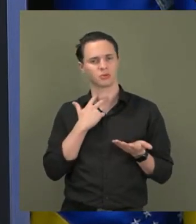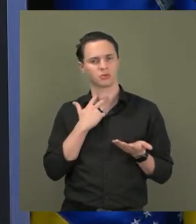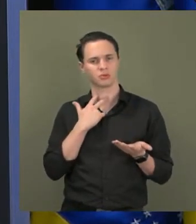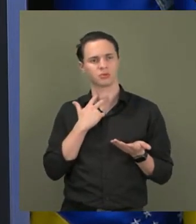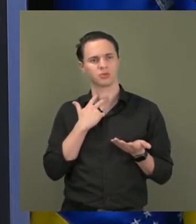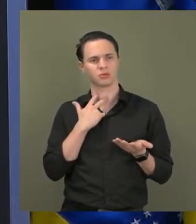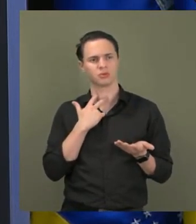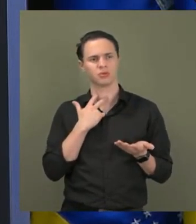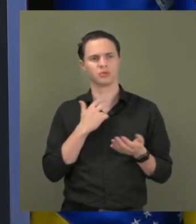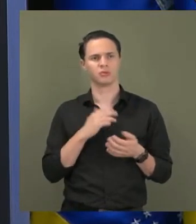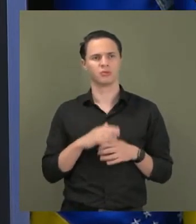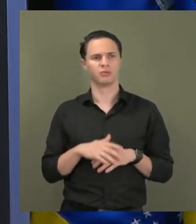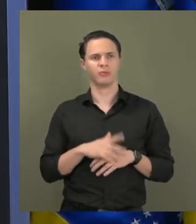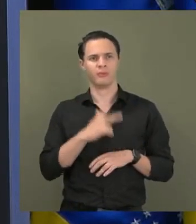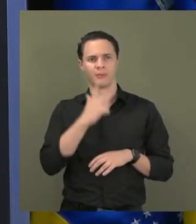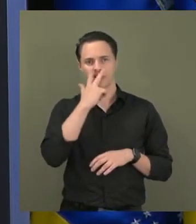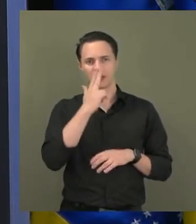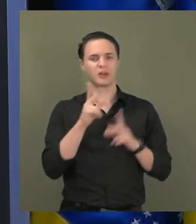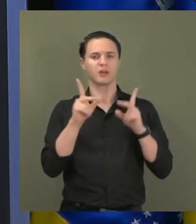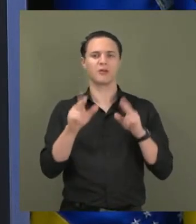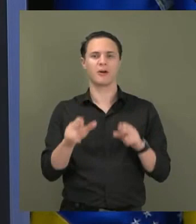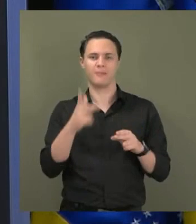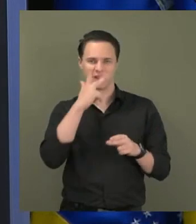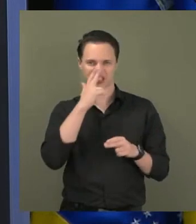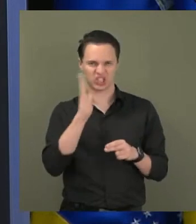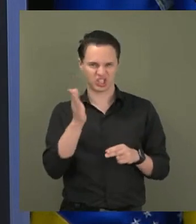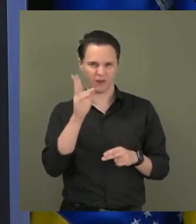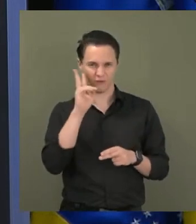e vai morrendo, ficando quente, não.